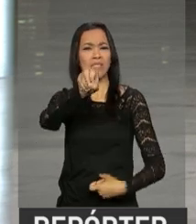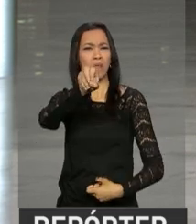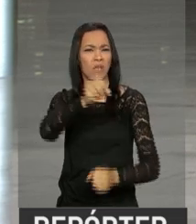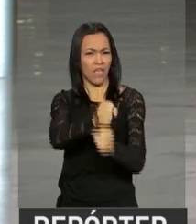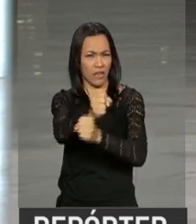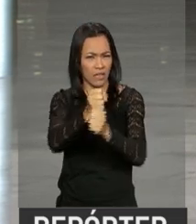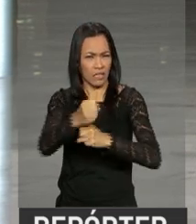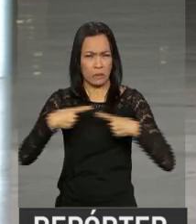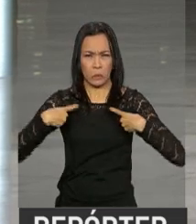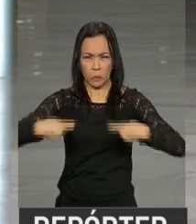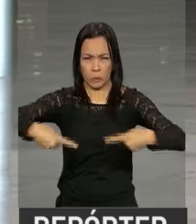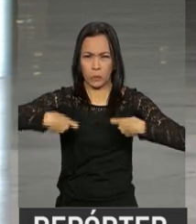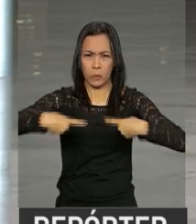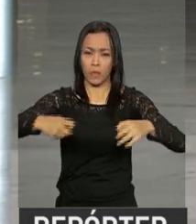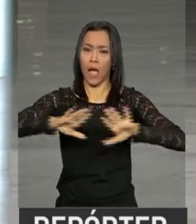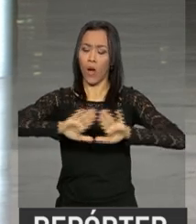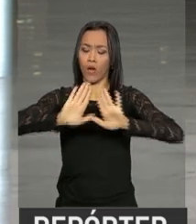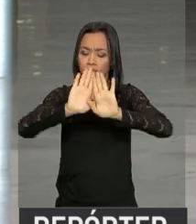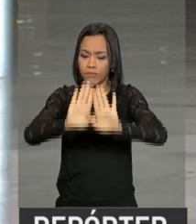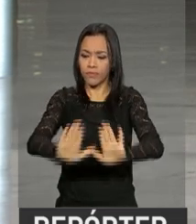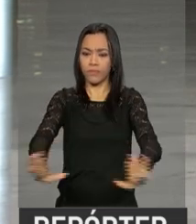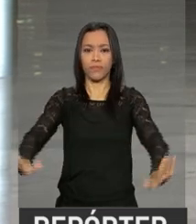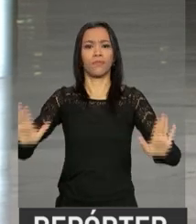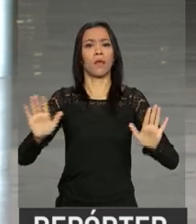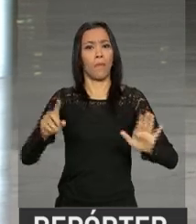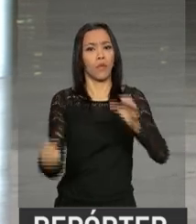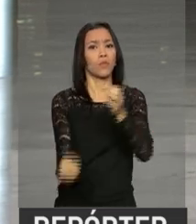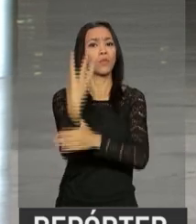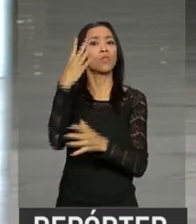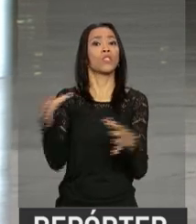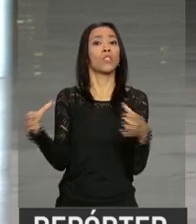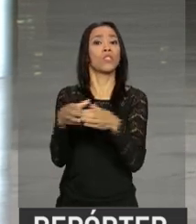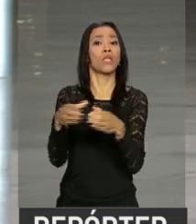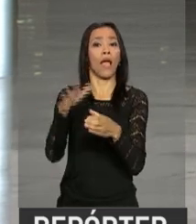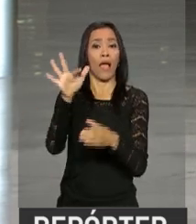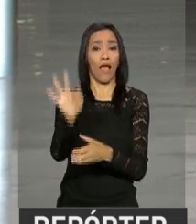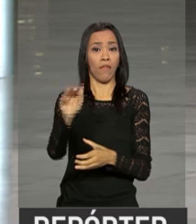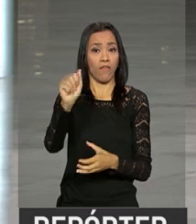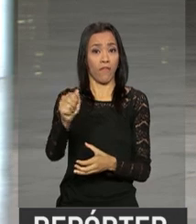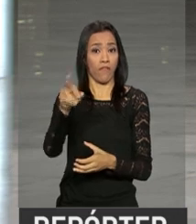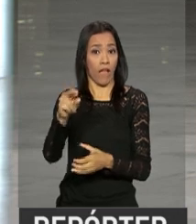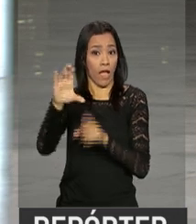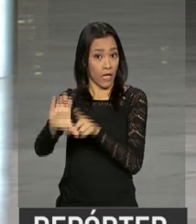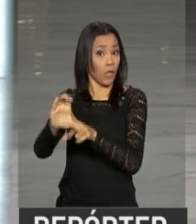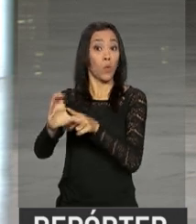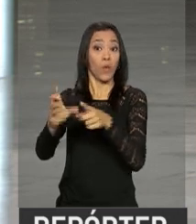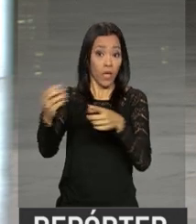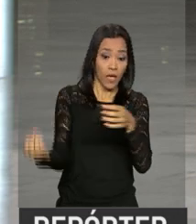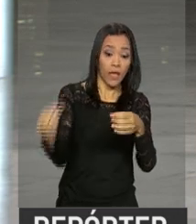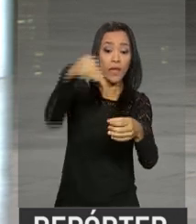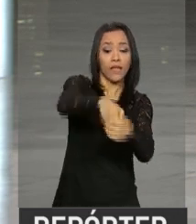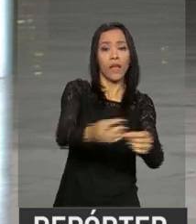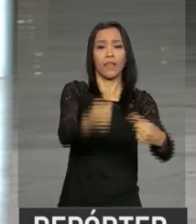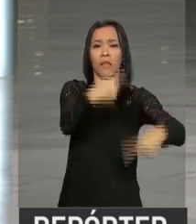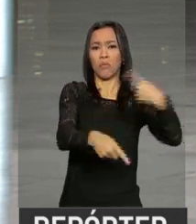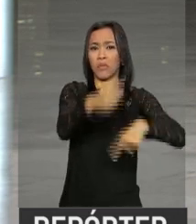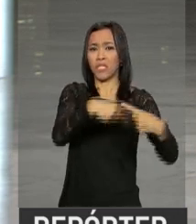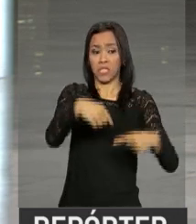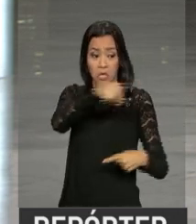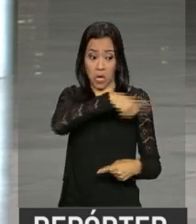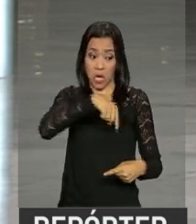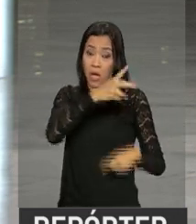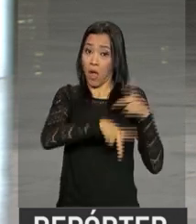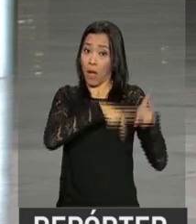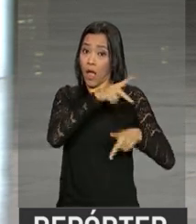a transformação das FARC em um movimento político, foi rejeitado pela população do país em um plebiscito no último final de